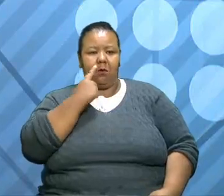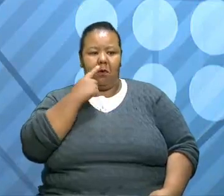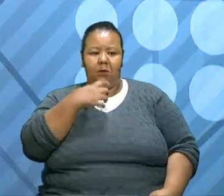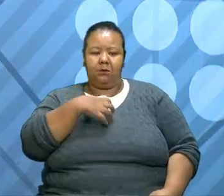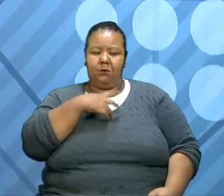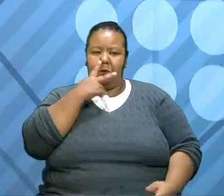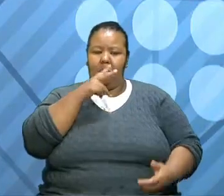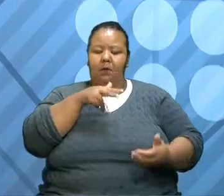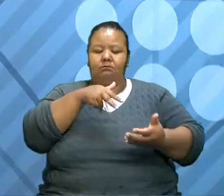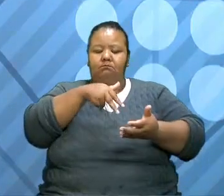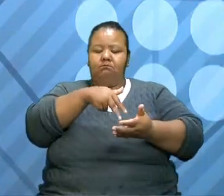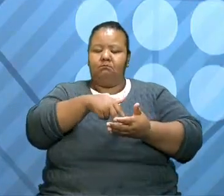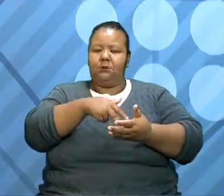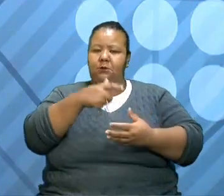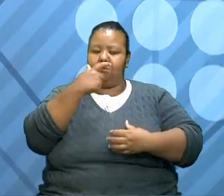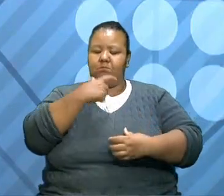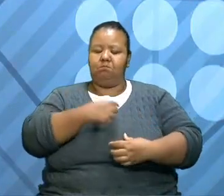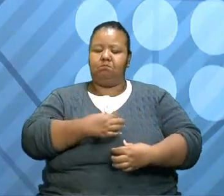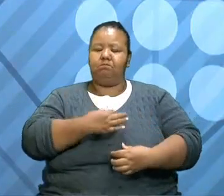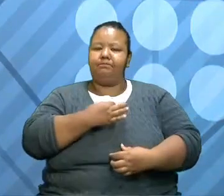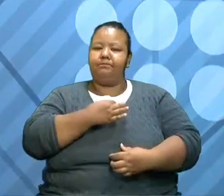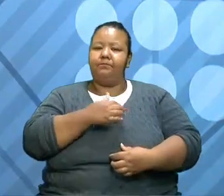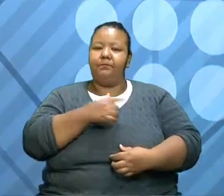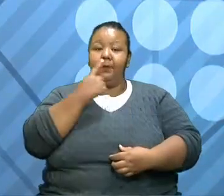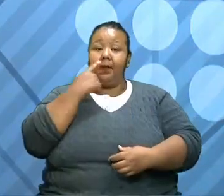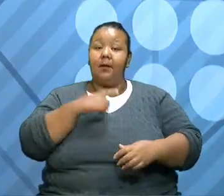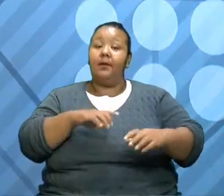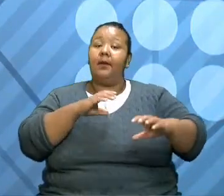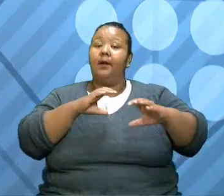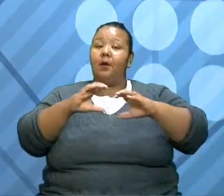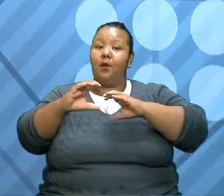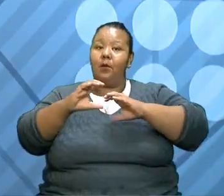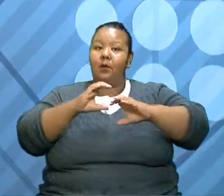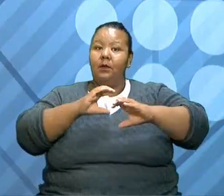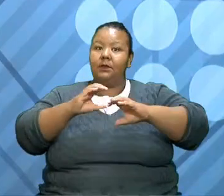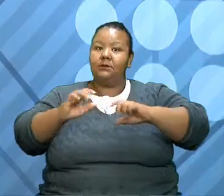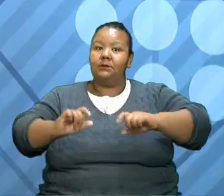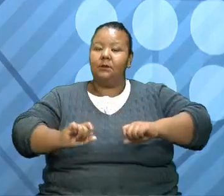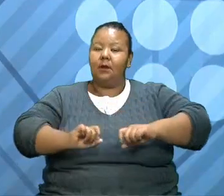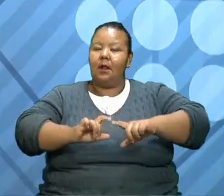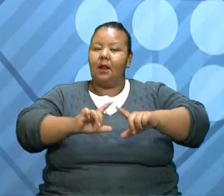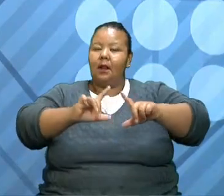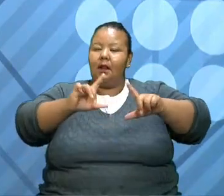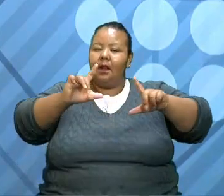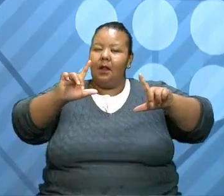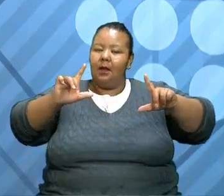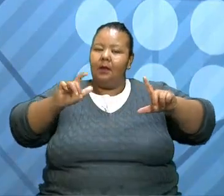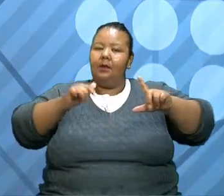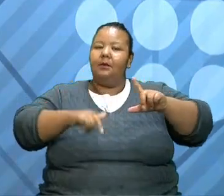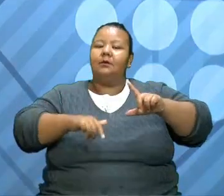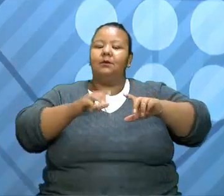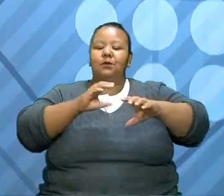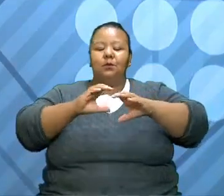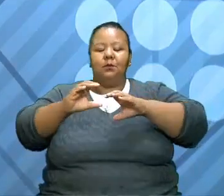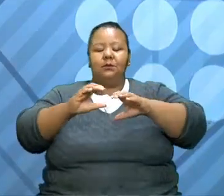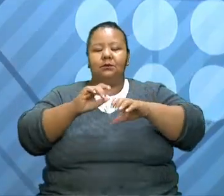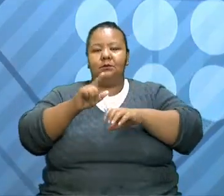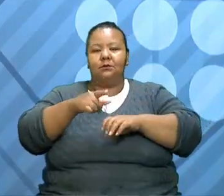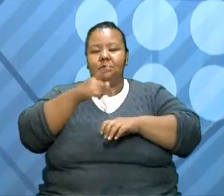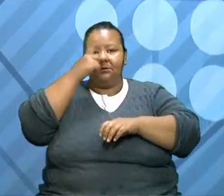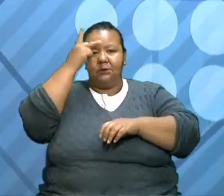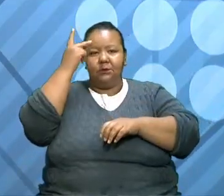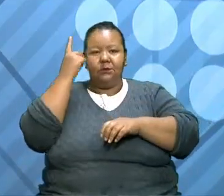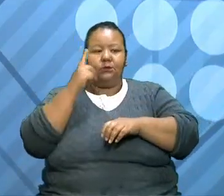daquela pessoa, como ela se comporta. A comunicação tem que ser muito clara, a comunicação tem que ser precisa, tem que ser aquela pessoa